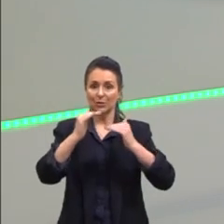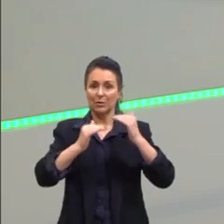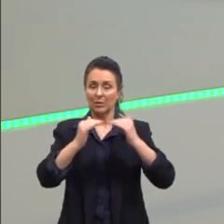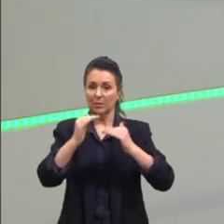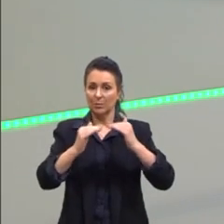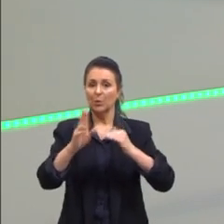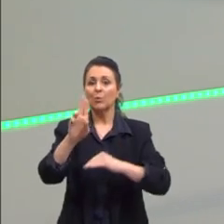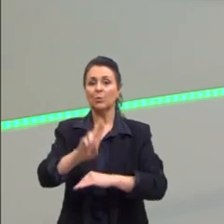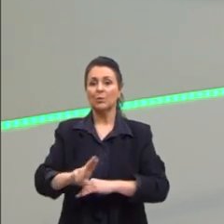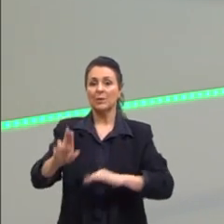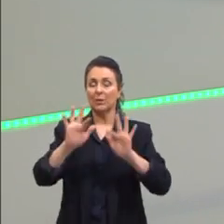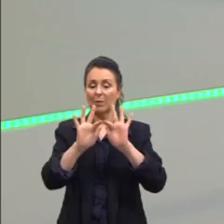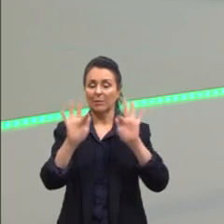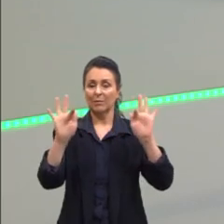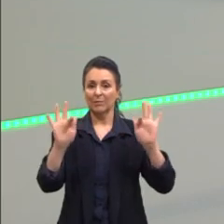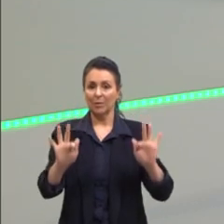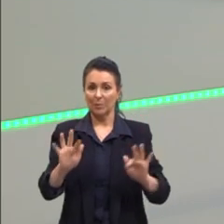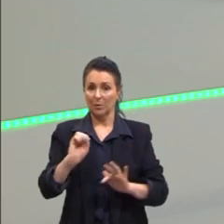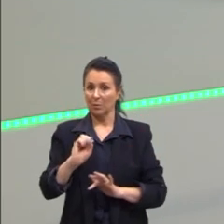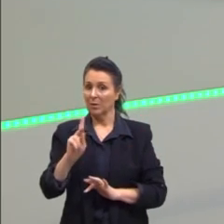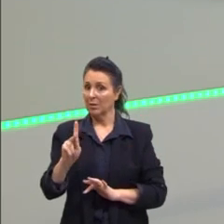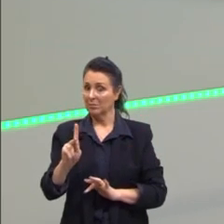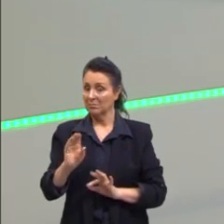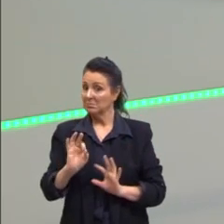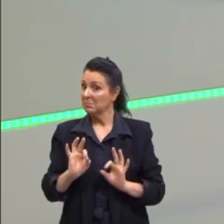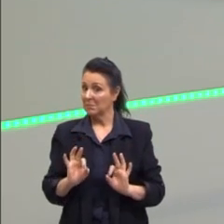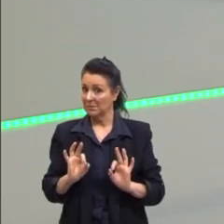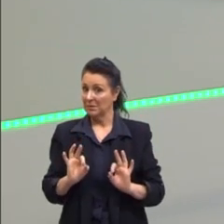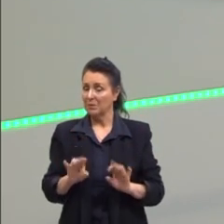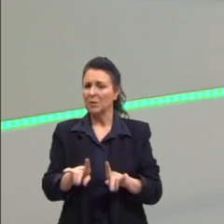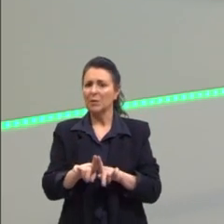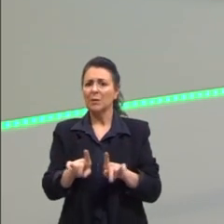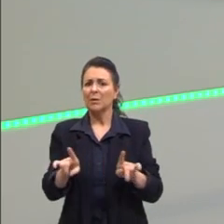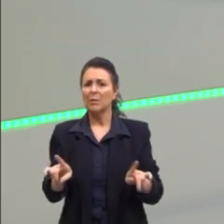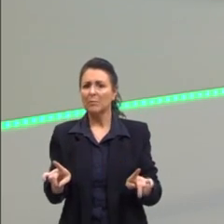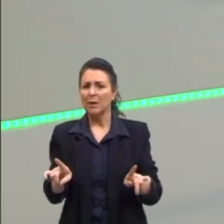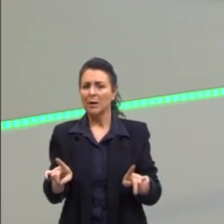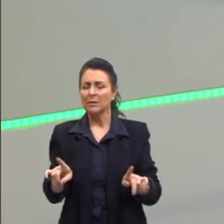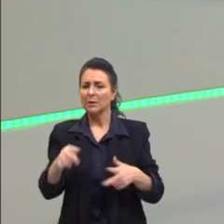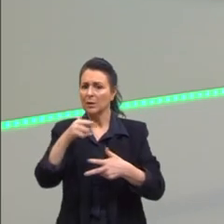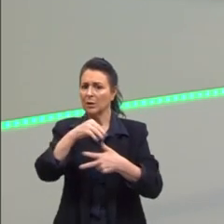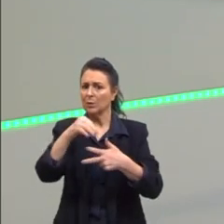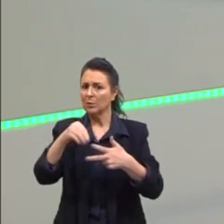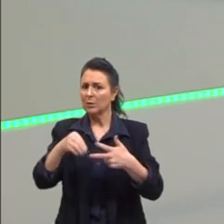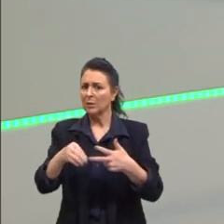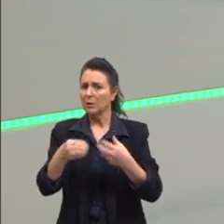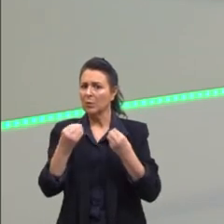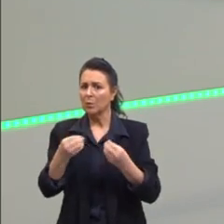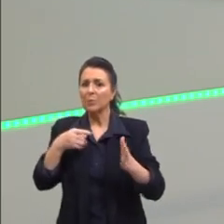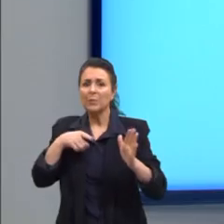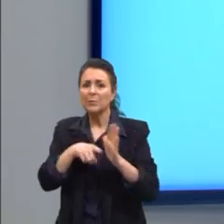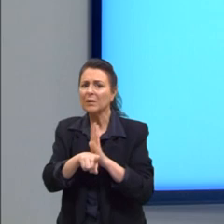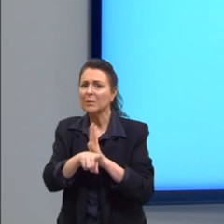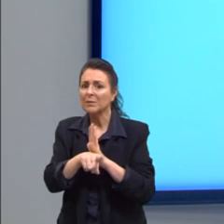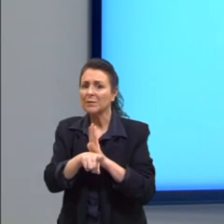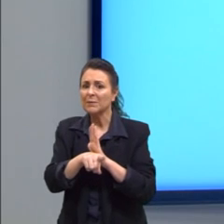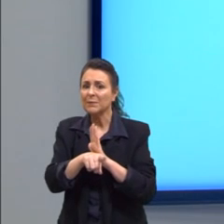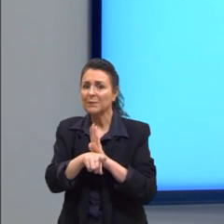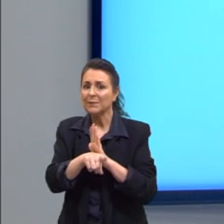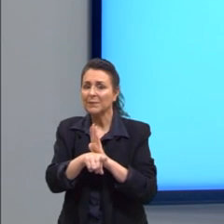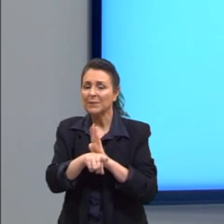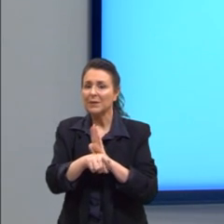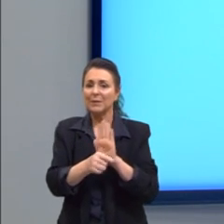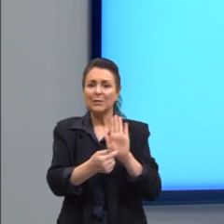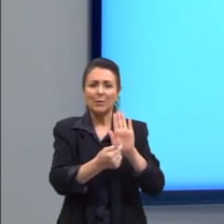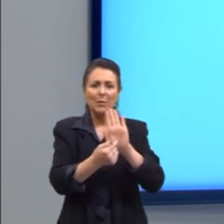simplesmente utilizando a fórmula Ok beleza mas ele nem como que é cobrado aqui eu trouxe uma questão do Enem